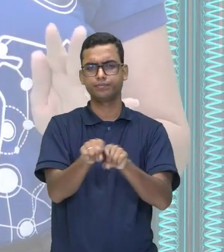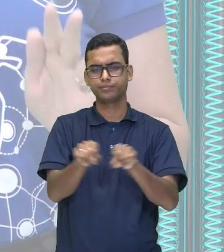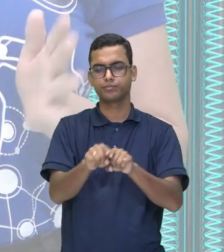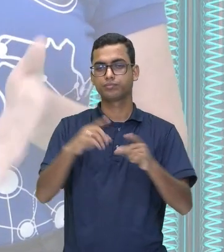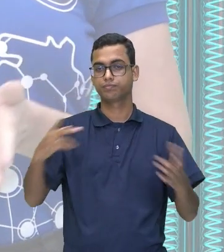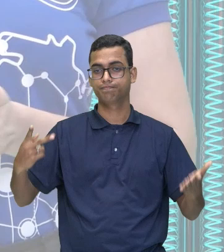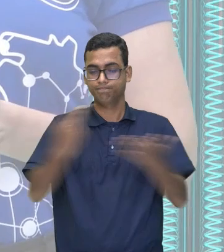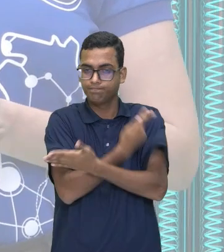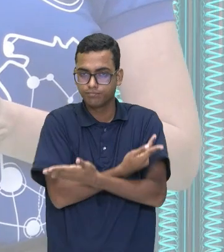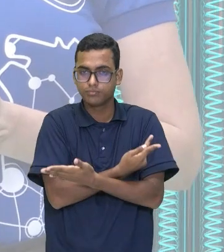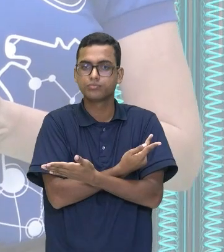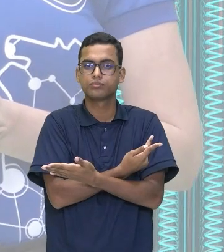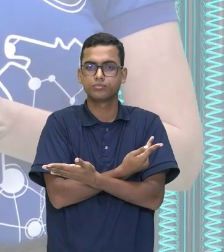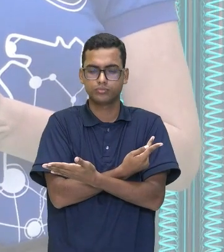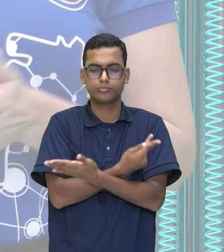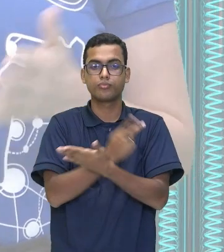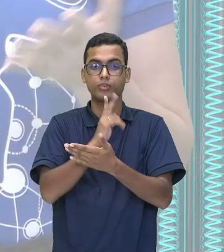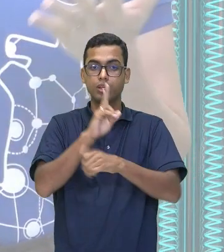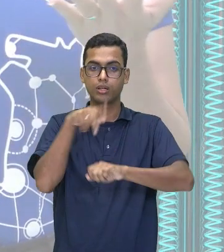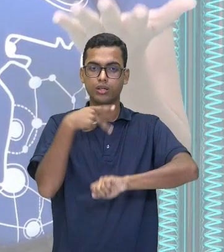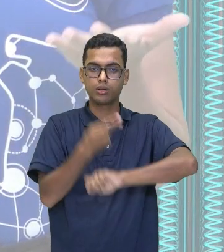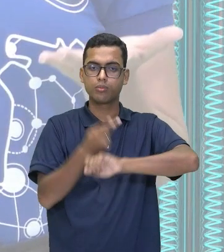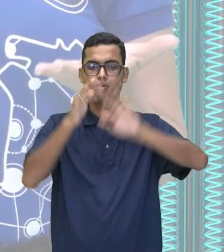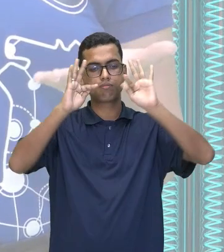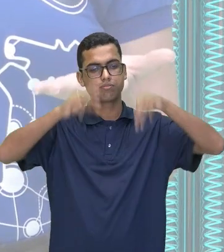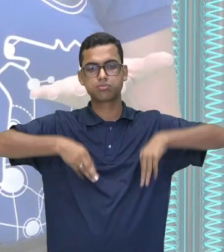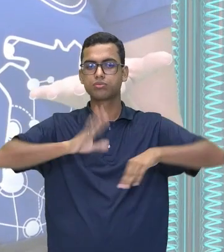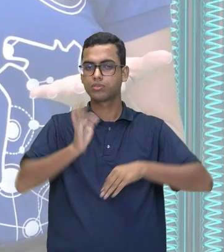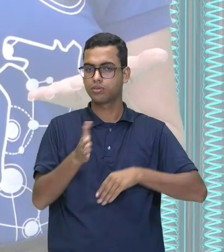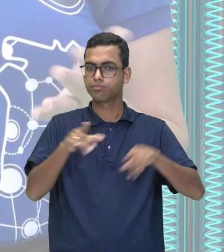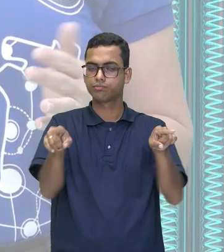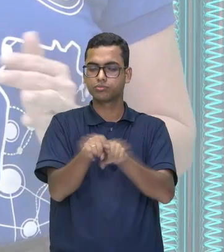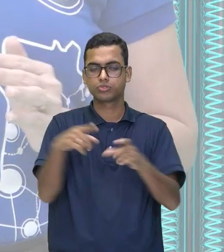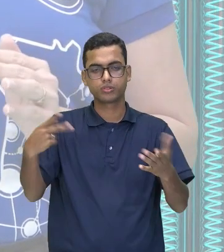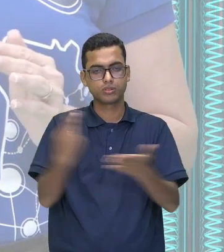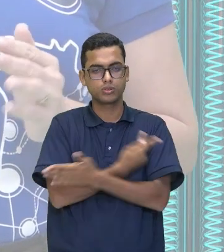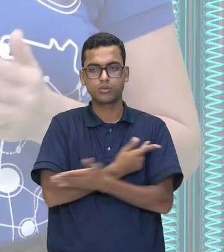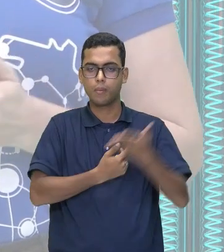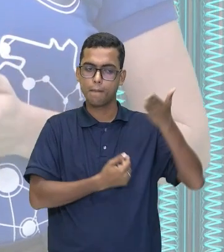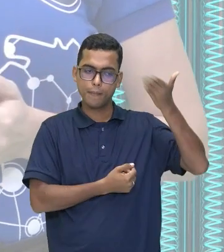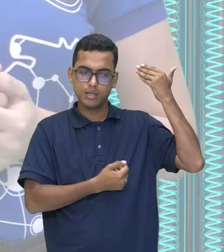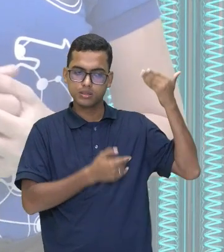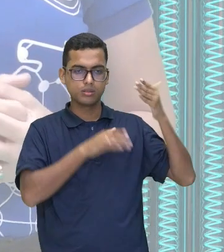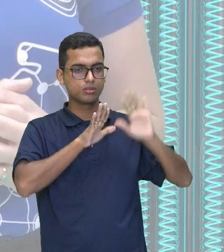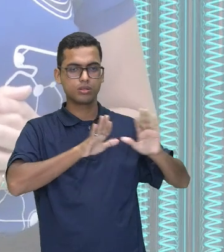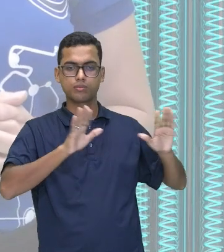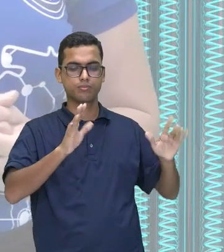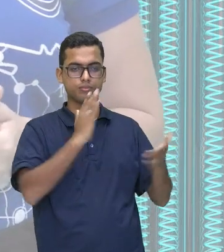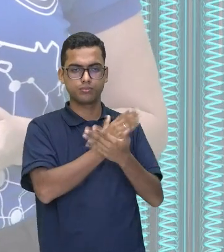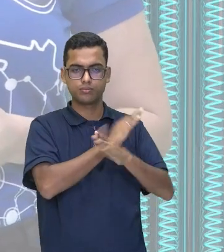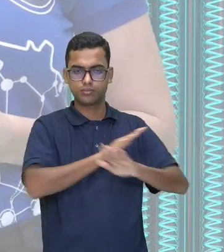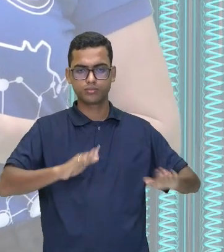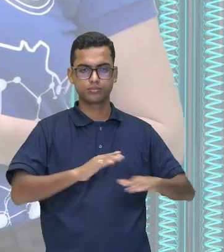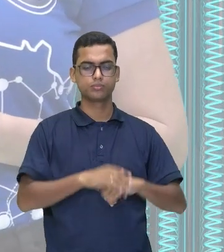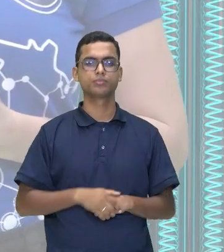ocorreu e acabou, ficou por ali mesmo. Agora, o past continuous, vamos relembrar, né, sobre